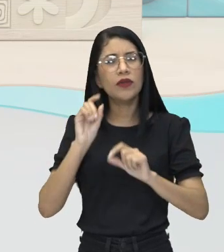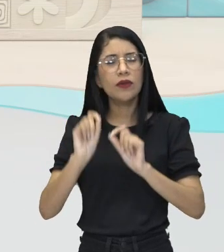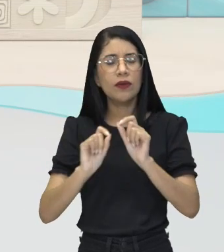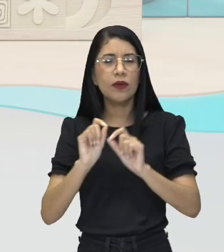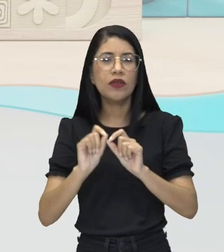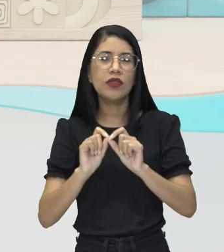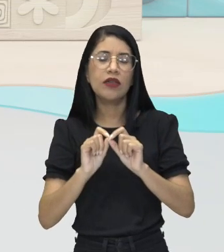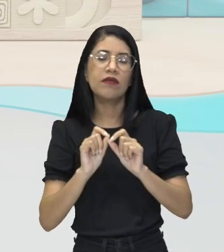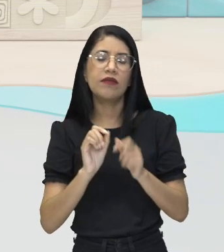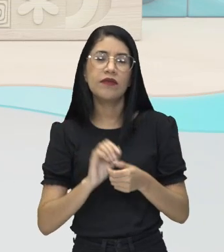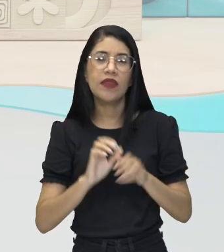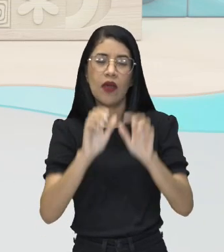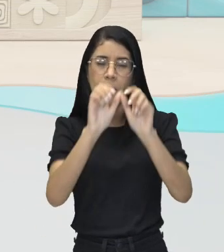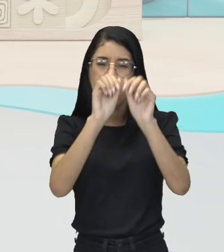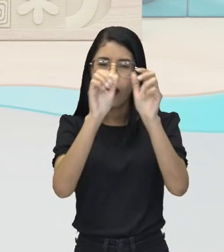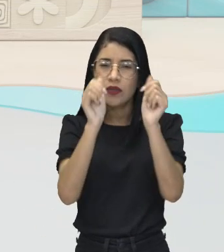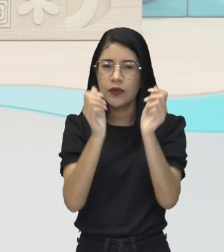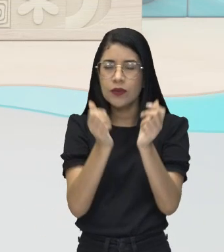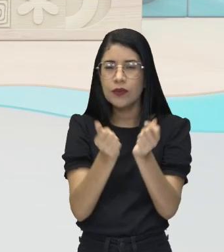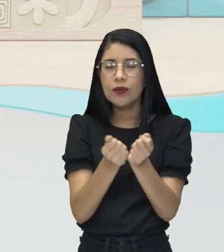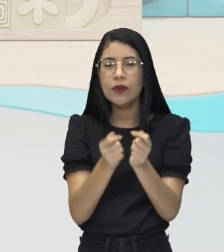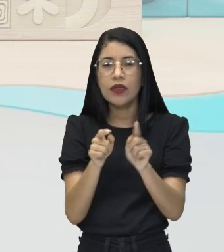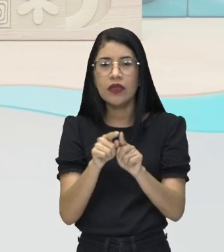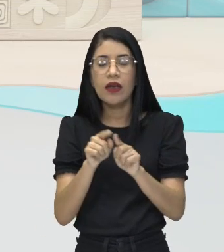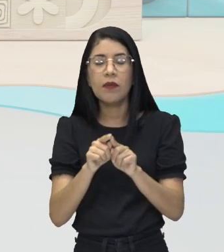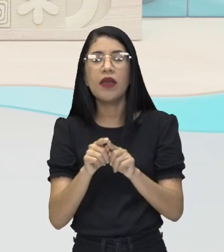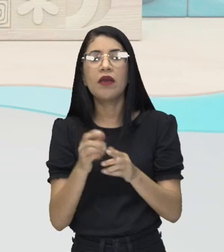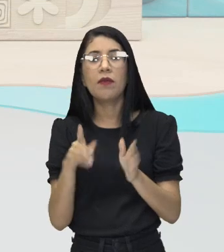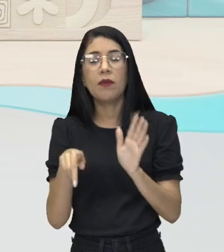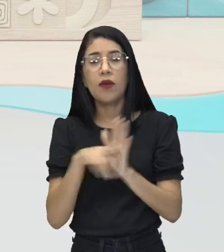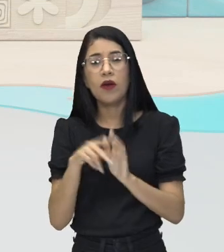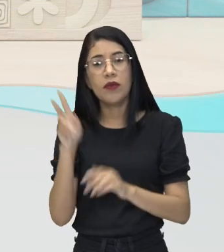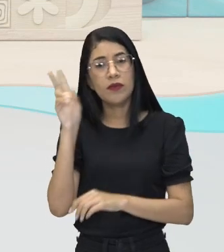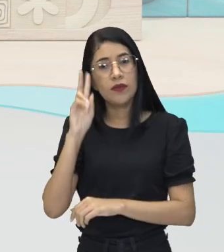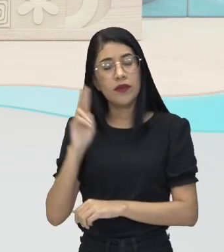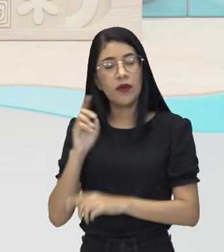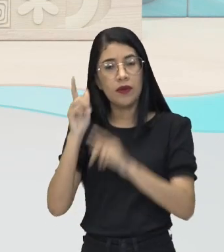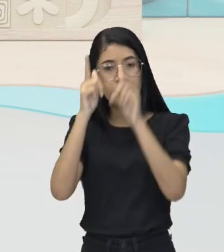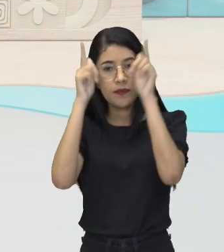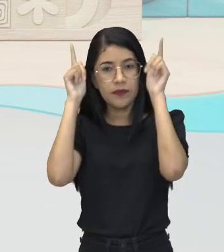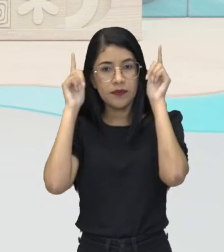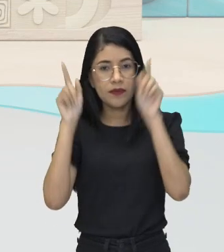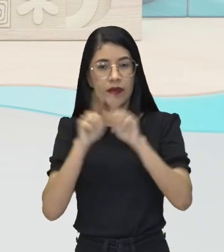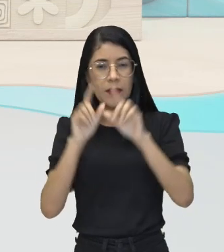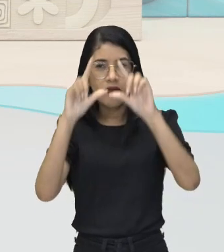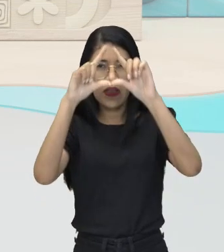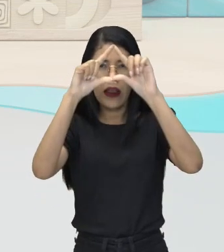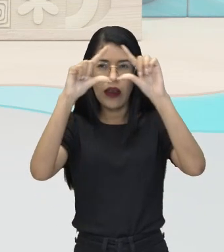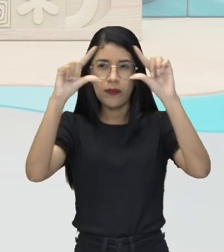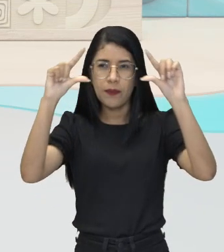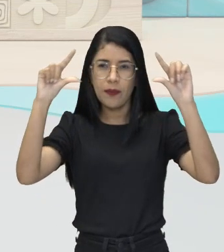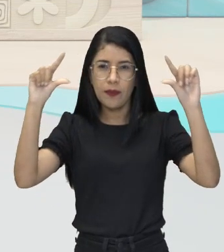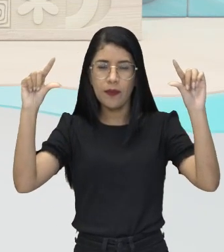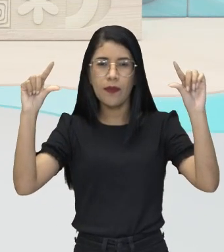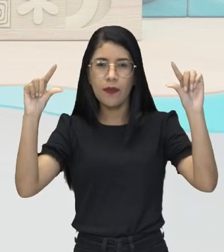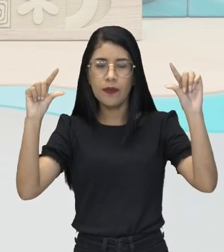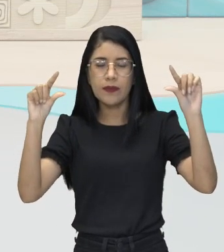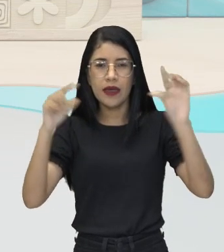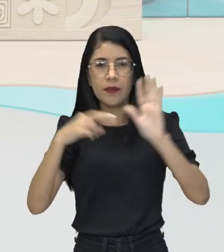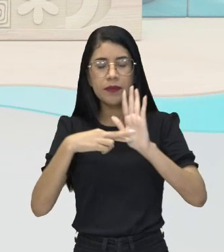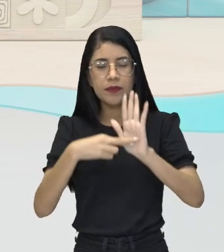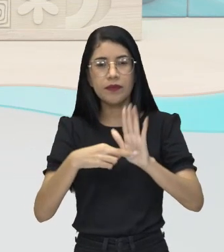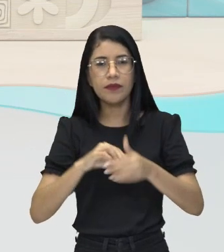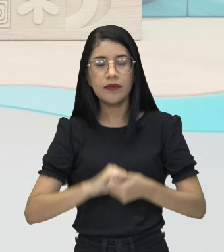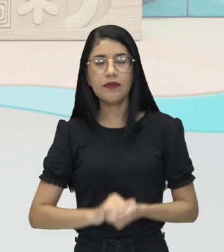alto relevo, que é uma narrativa da mitologia grega, que fica no frontão, tá? Então, a ordem